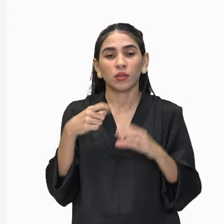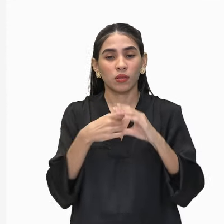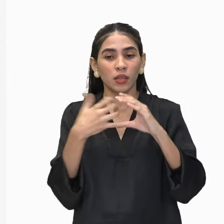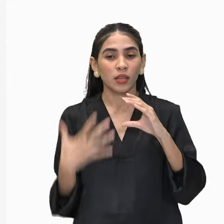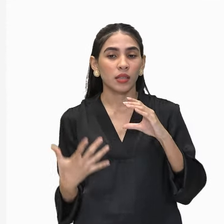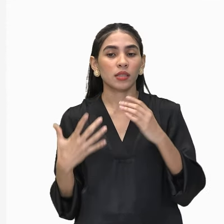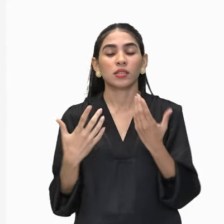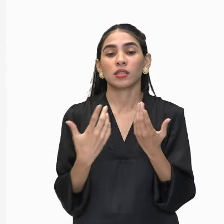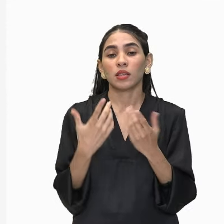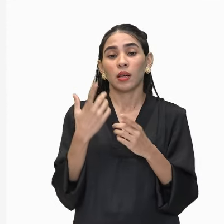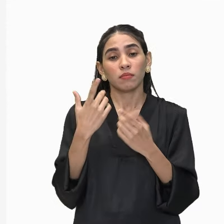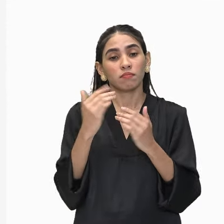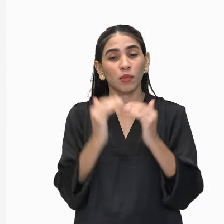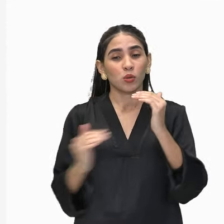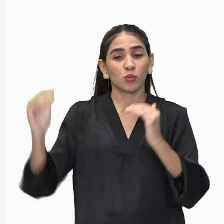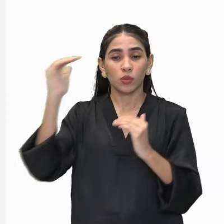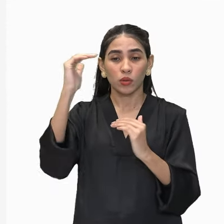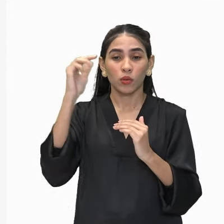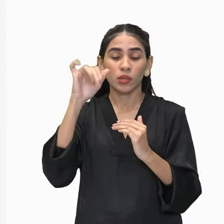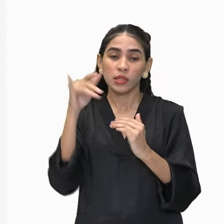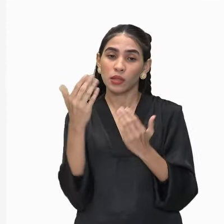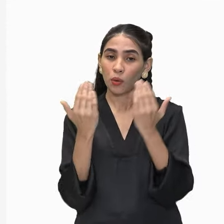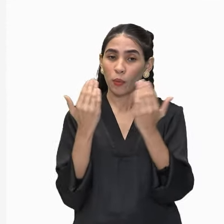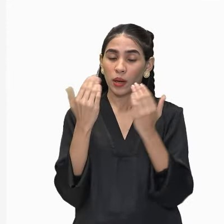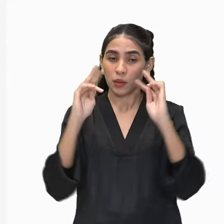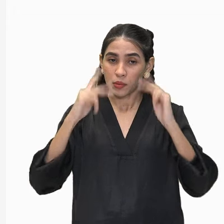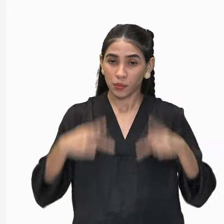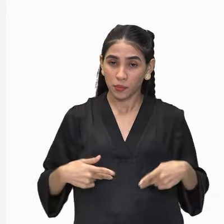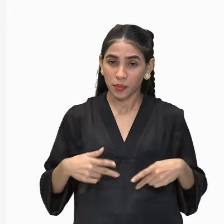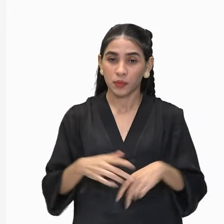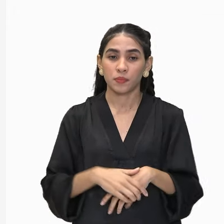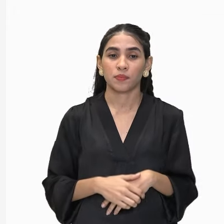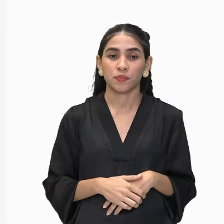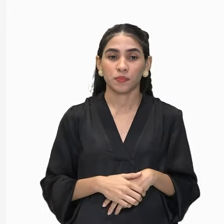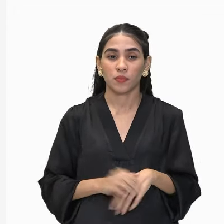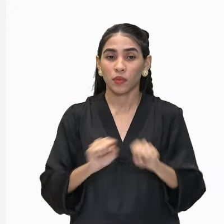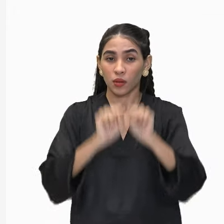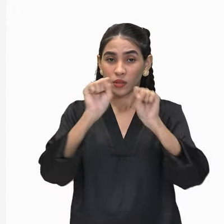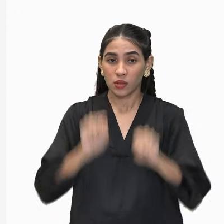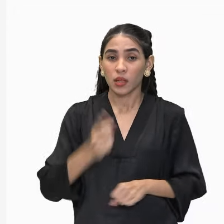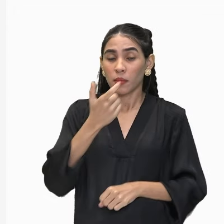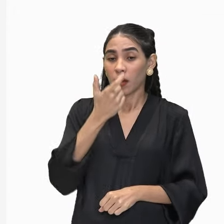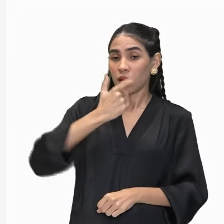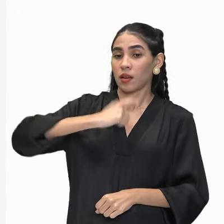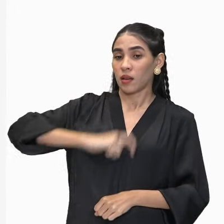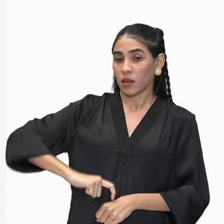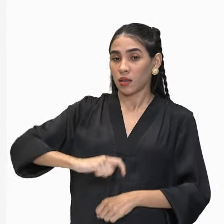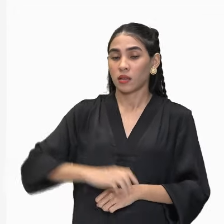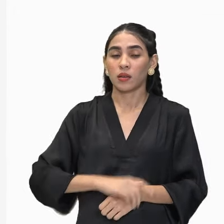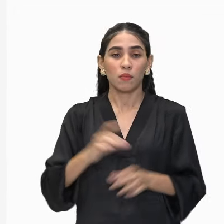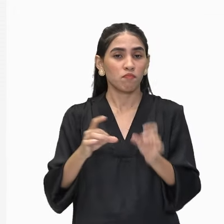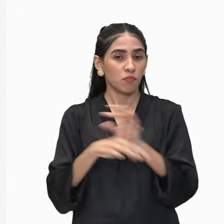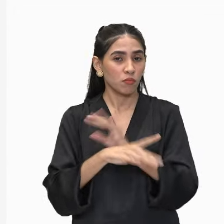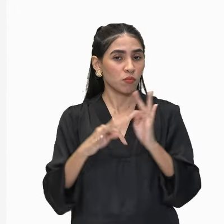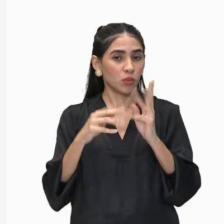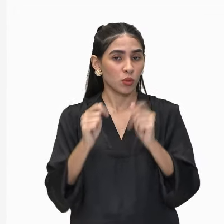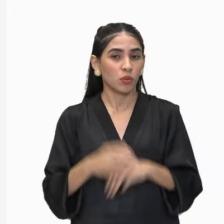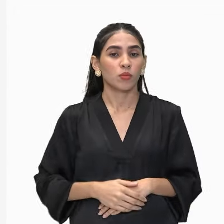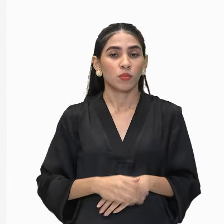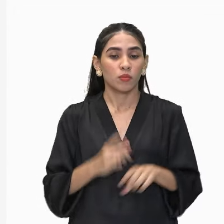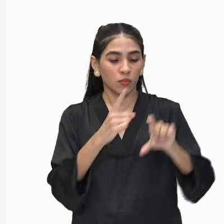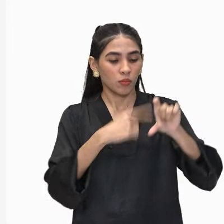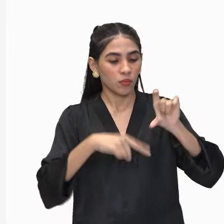característica inferior, comparando ele com um ser humano, por exemplo. O sistema digestório dele será completo, com